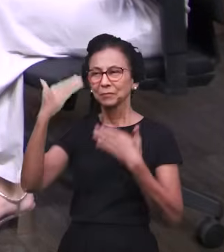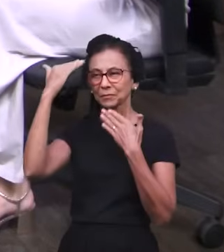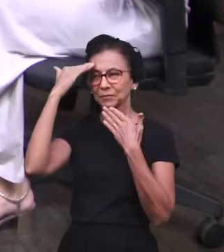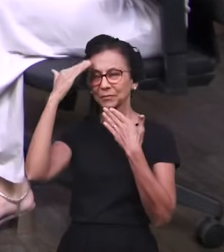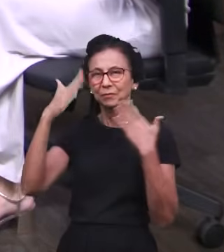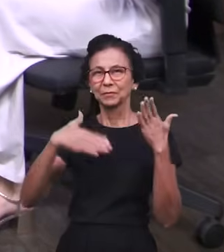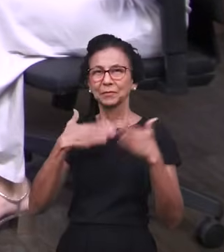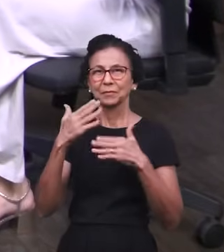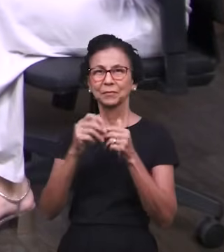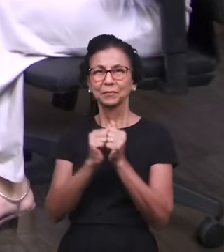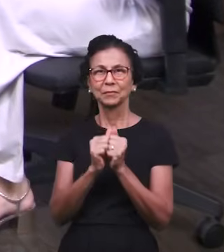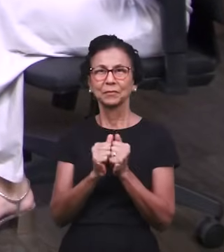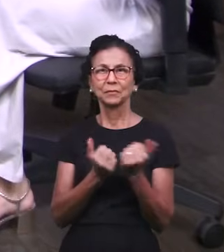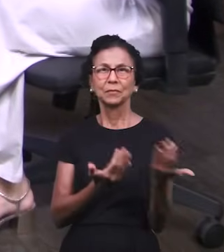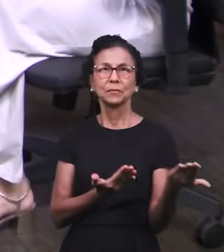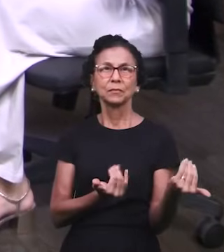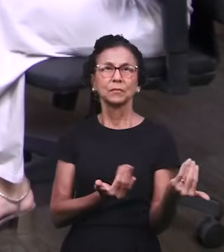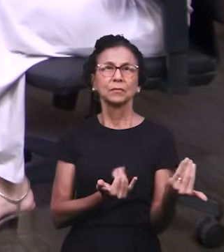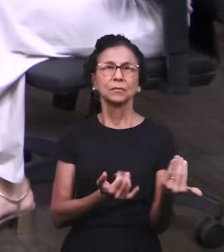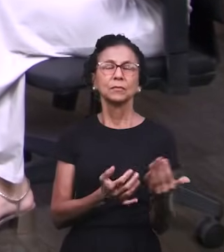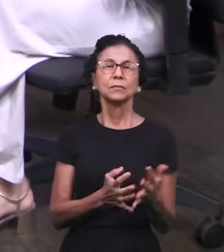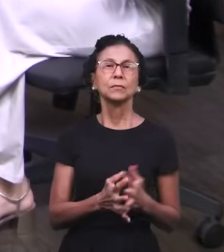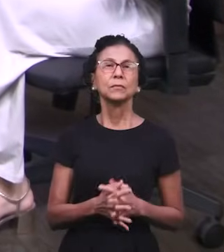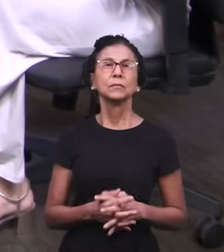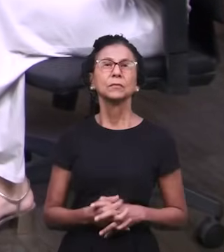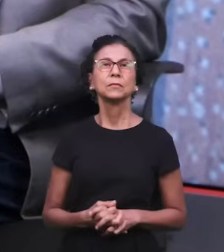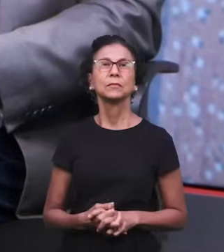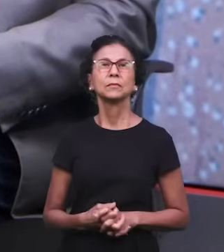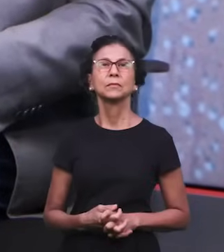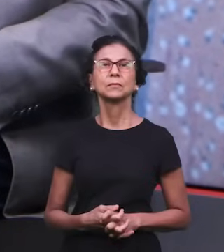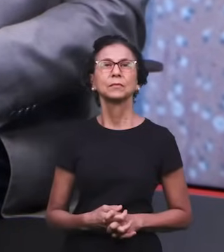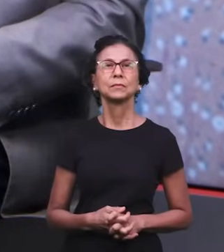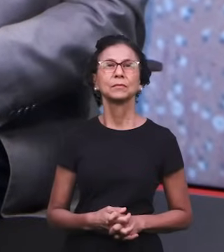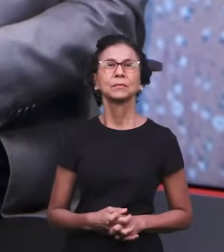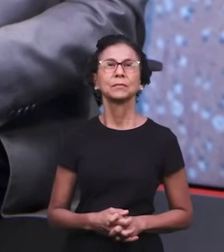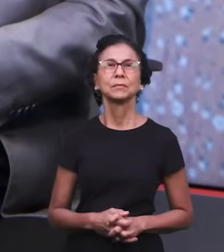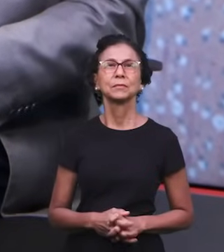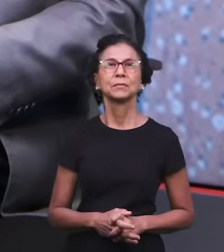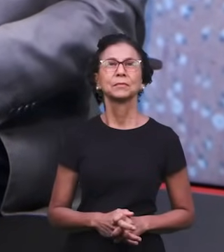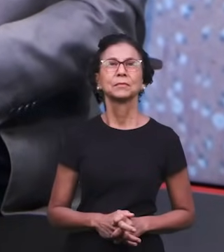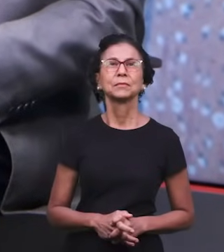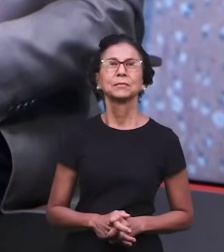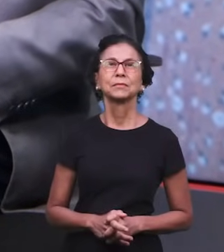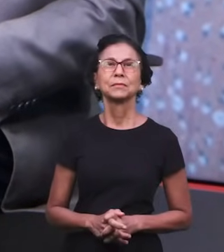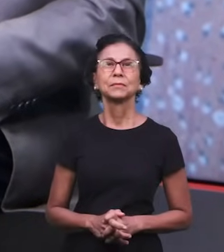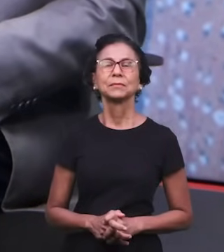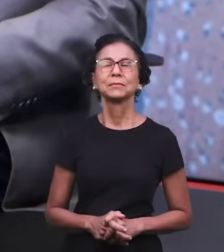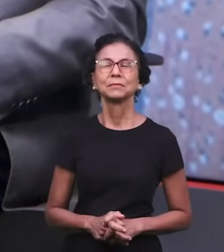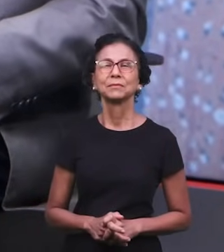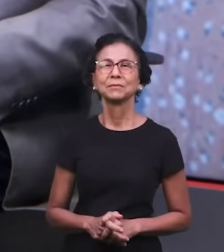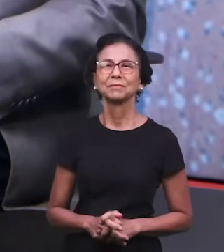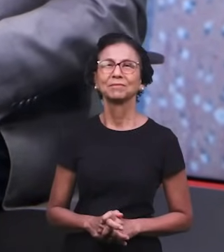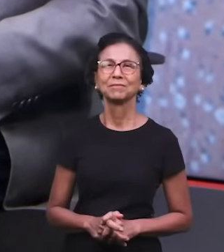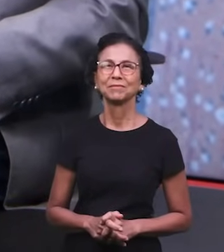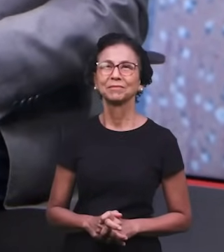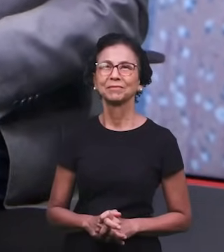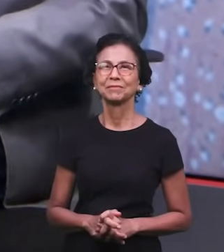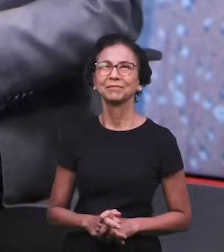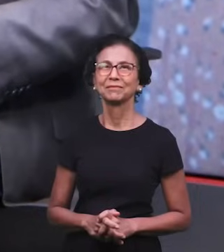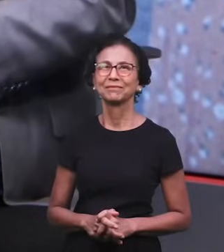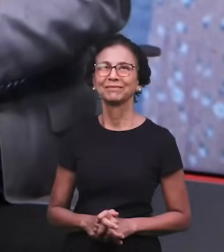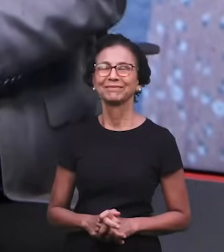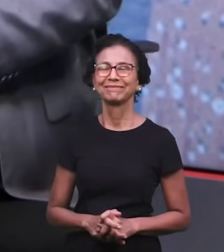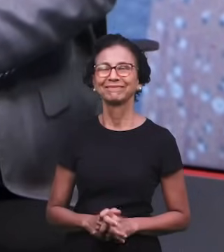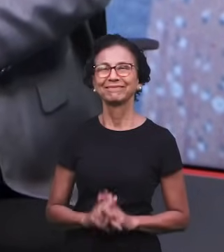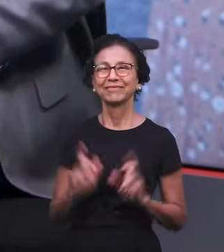estar aqui com os jovens, né, participando e sempre que puder. Ótimo. Olha que nós vamos chamar, hein?